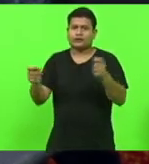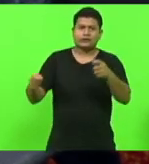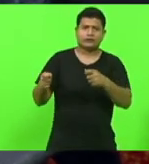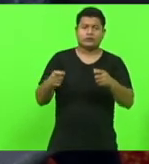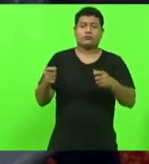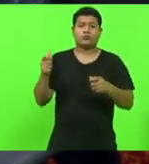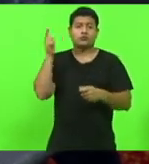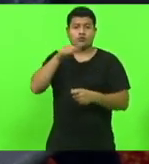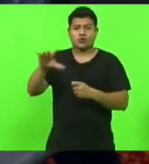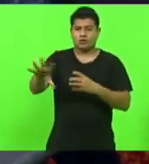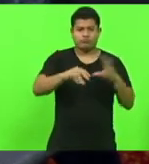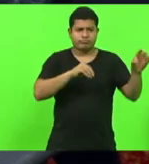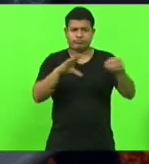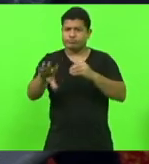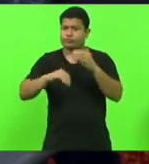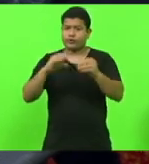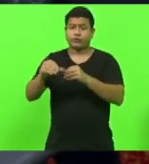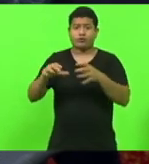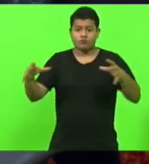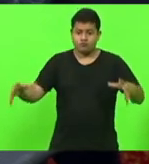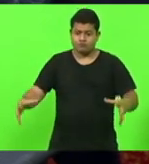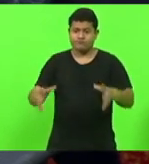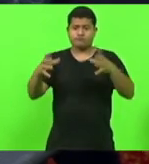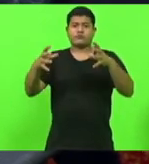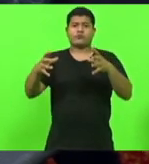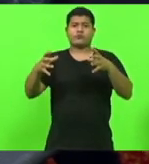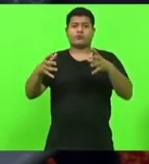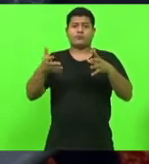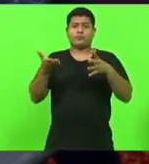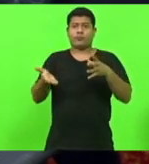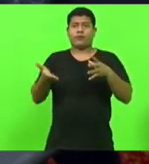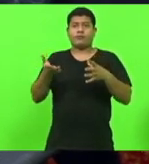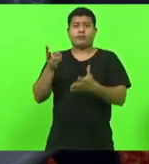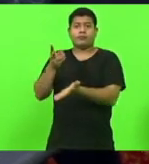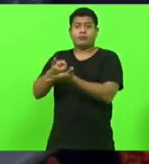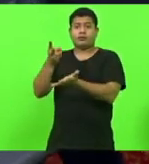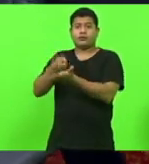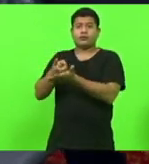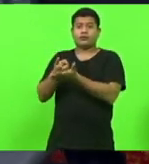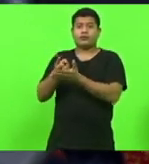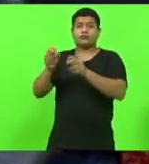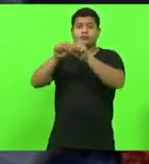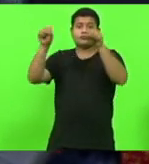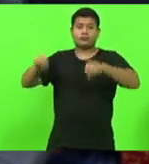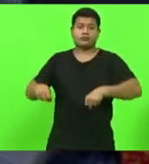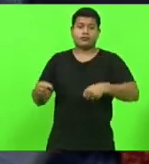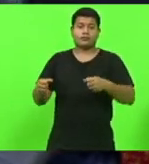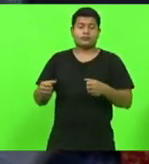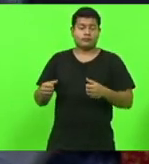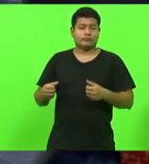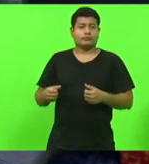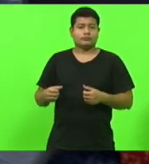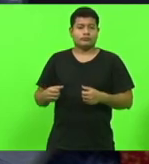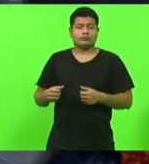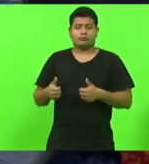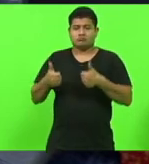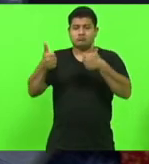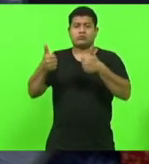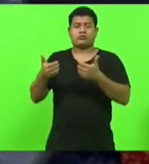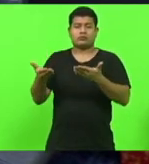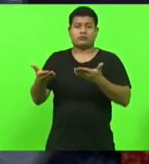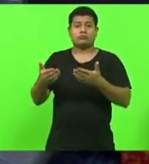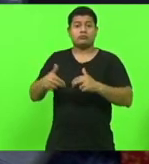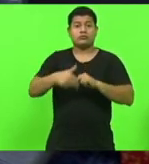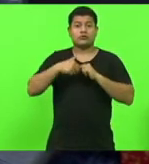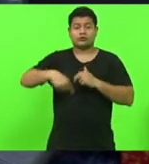força pessoal para a manutenção do sistema. E é por isso, senhor presidente, que a gente aqui